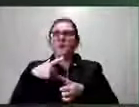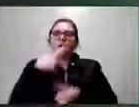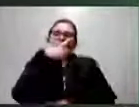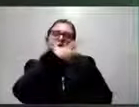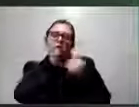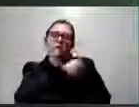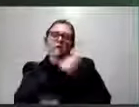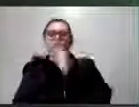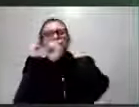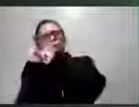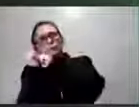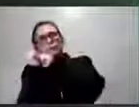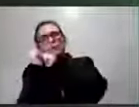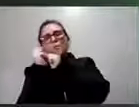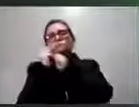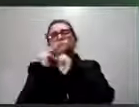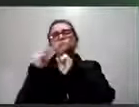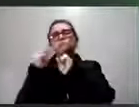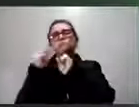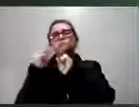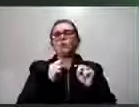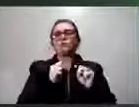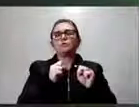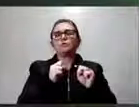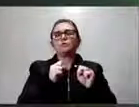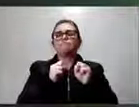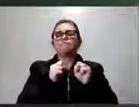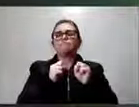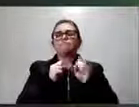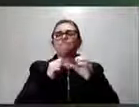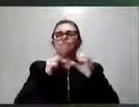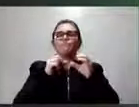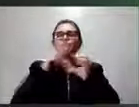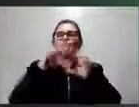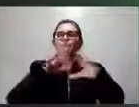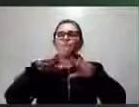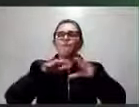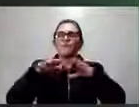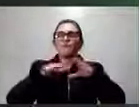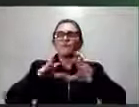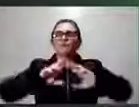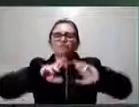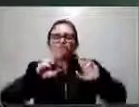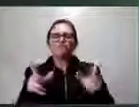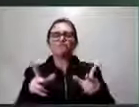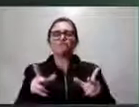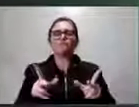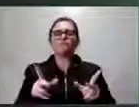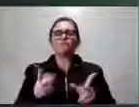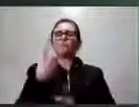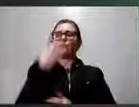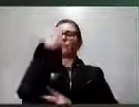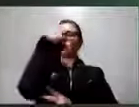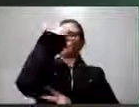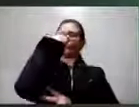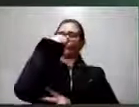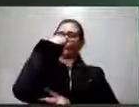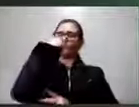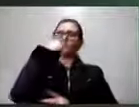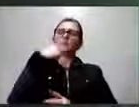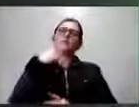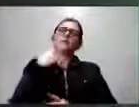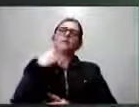uma predisposição a uma maior mobilização articular. Durante esse processo de intubação, a maniobra